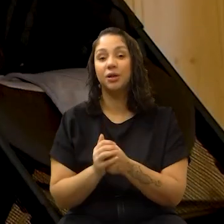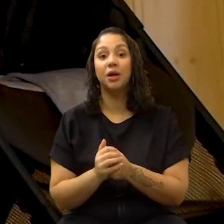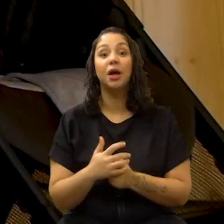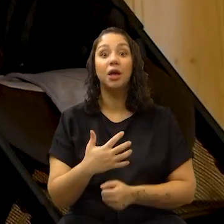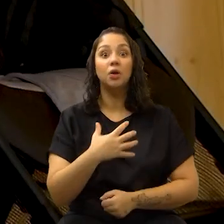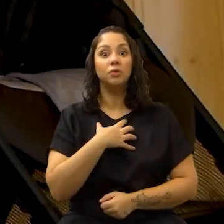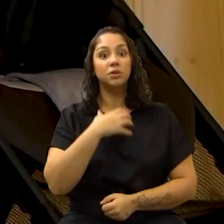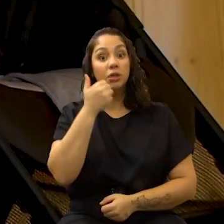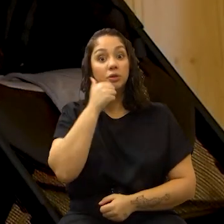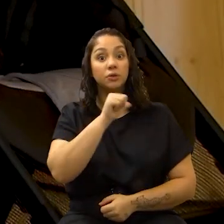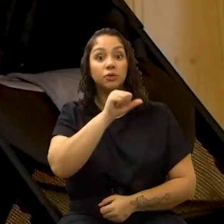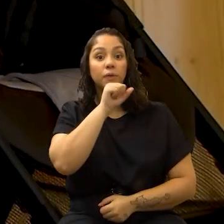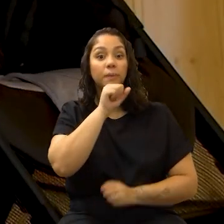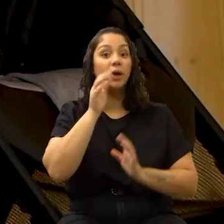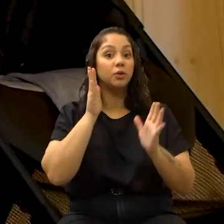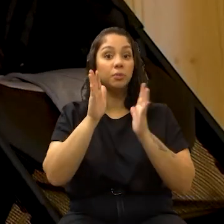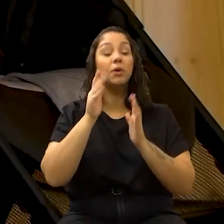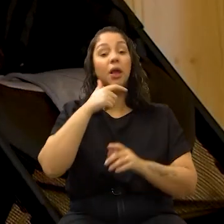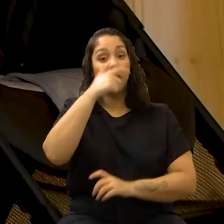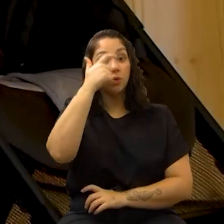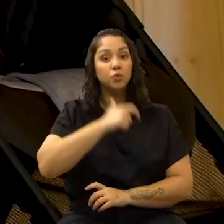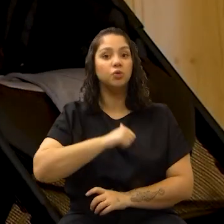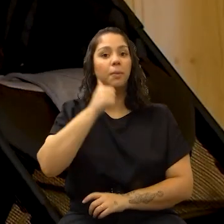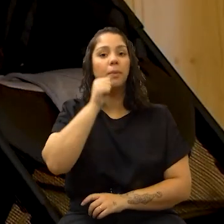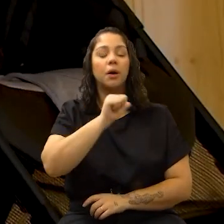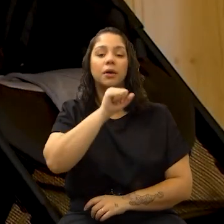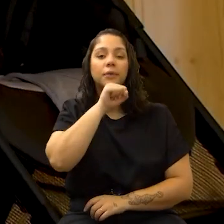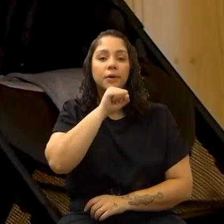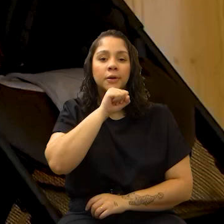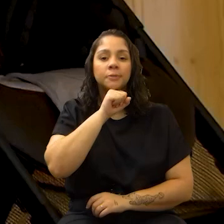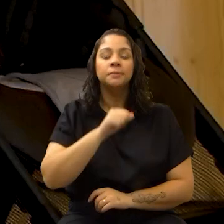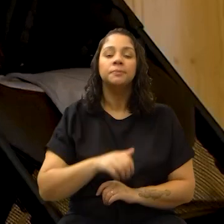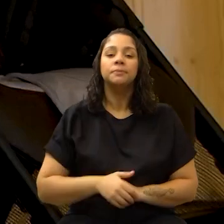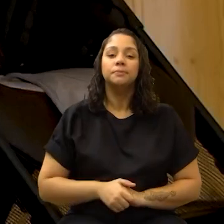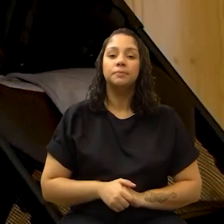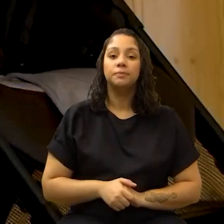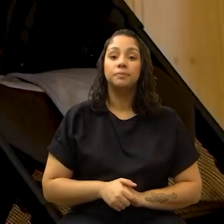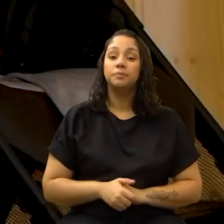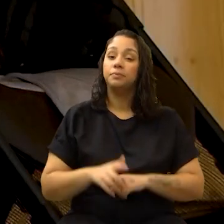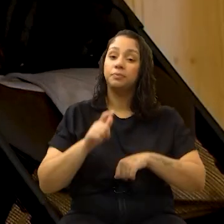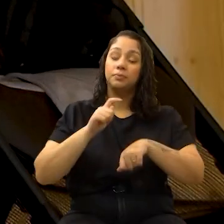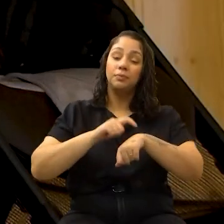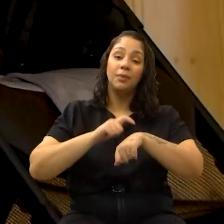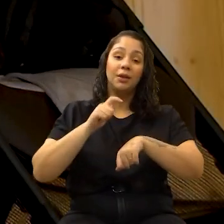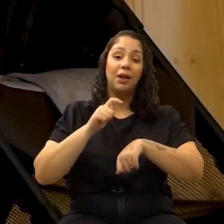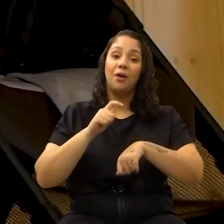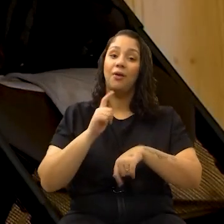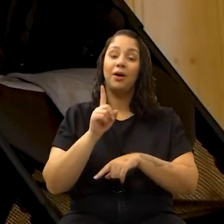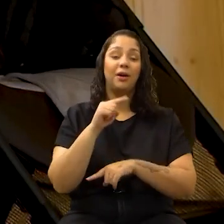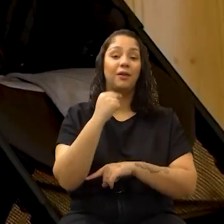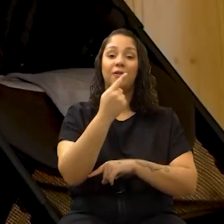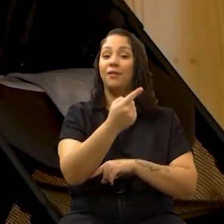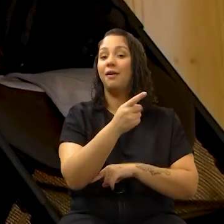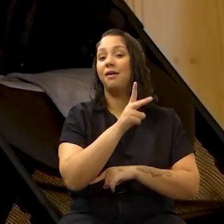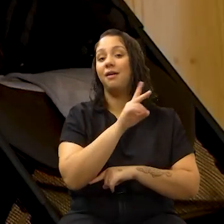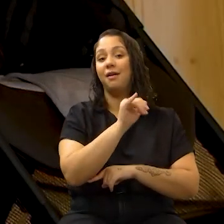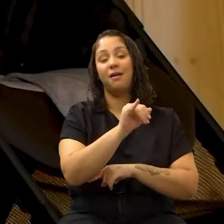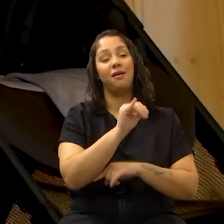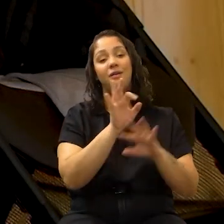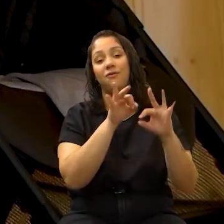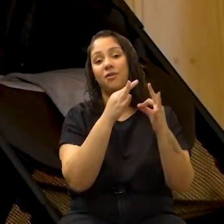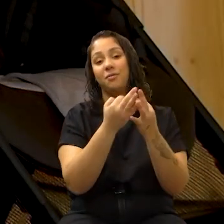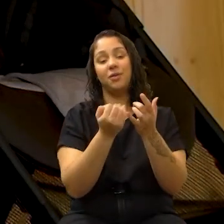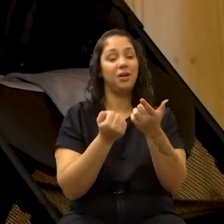compensador. Eu me sinto mãe dessas crianças. Enquanto eu estou com elas, eu sou a mãe. E na hora que eles vão para a